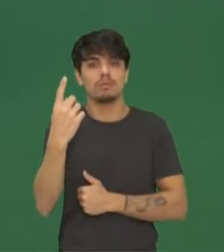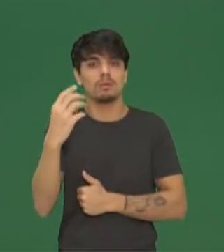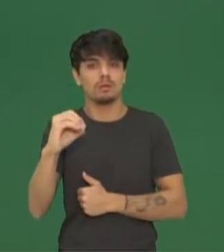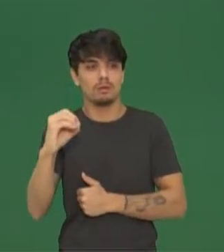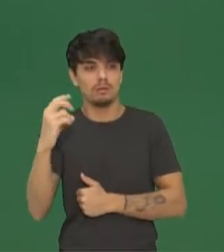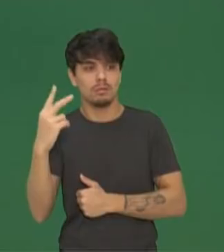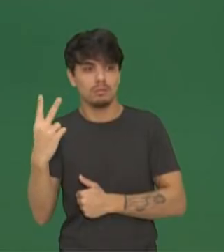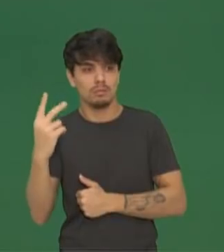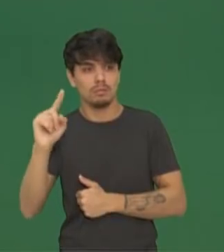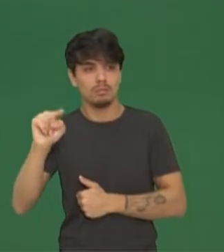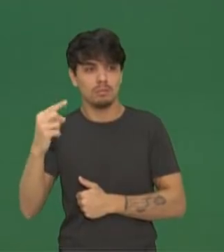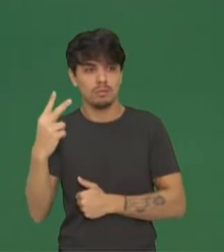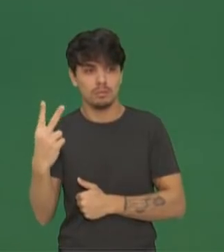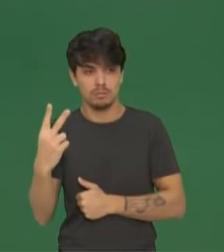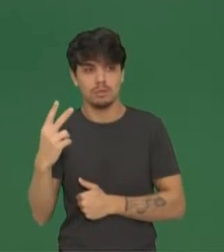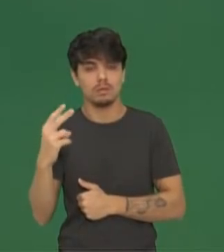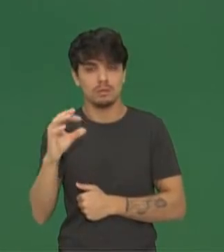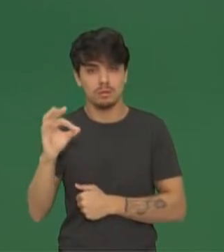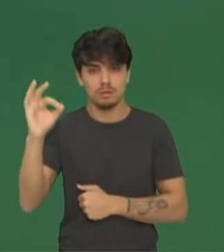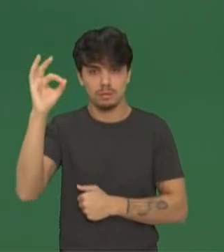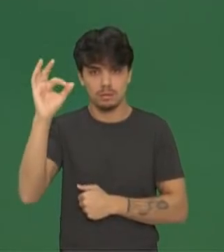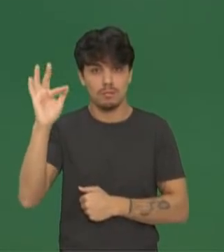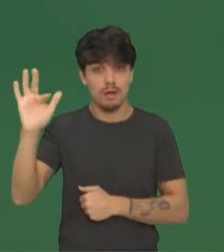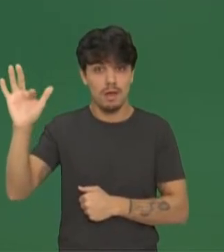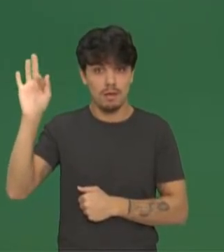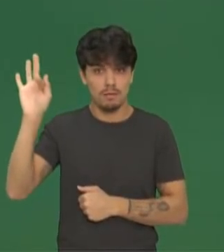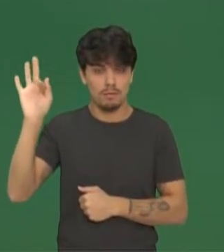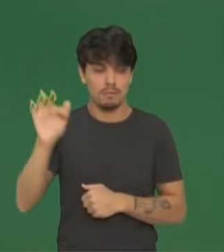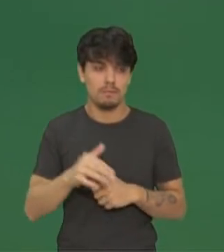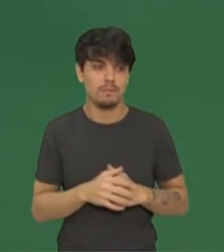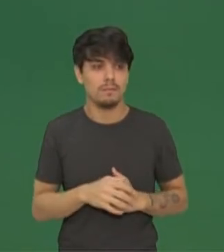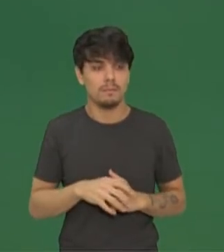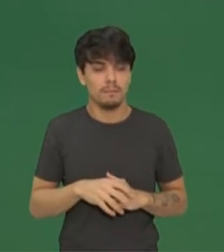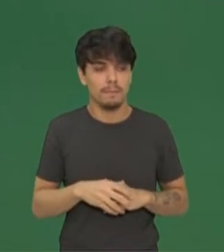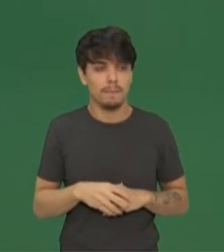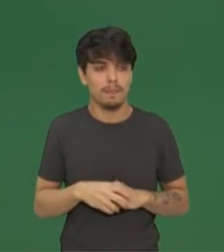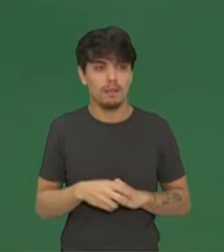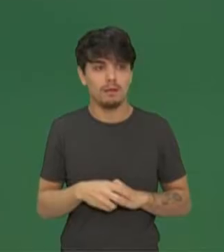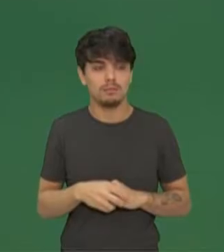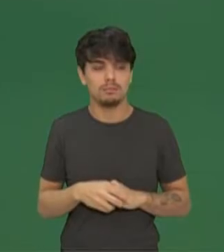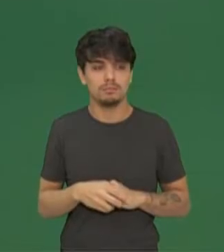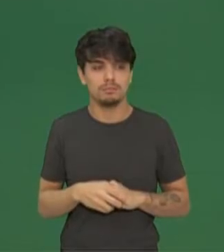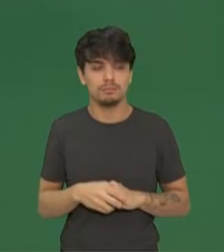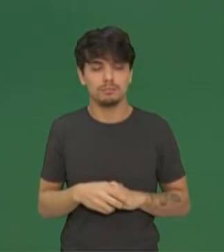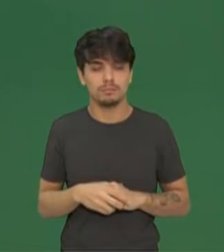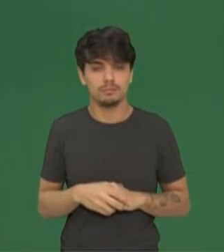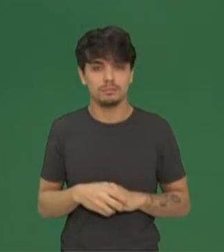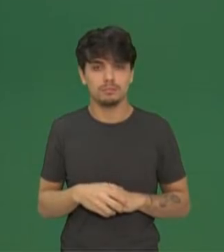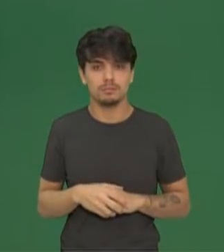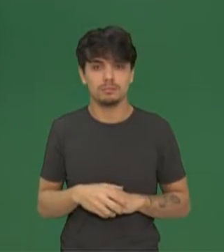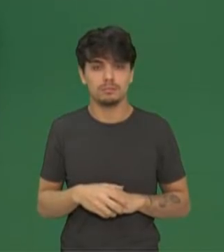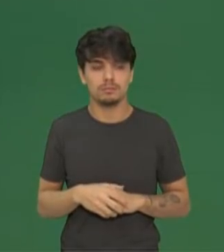graus Fahrenheit. Então, quando vocês... Vou até colocar aqui, ó.